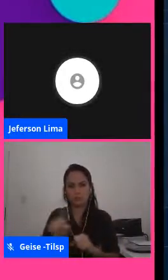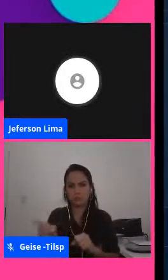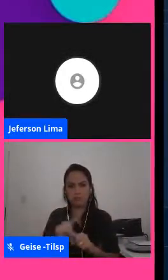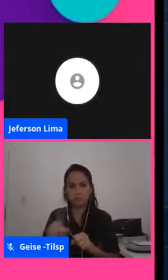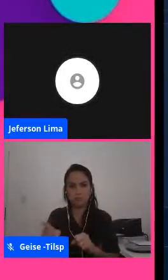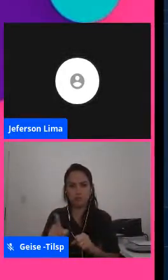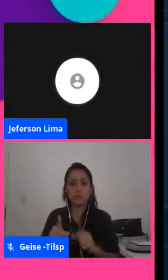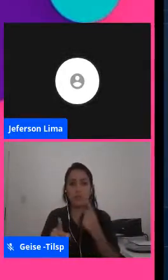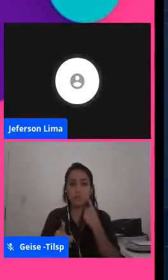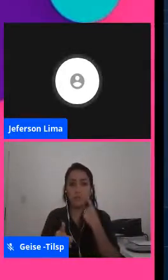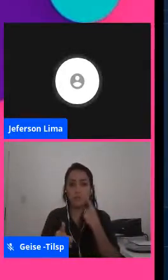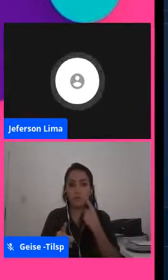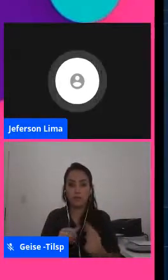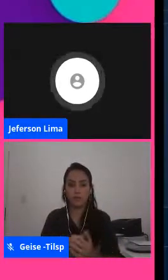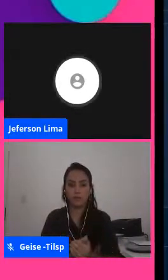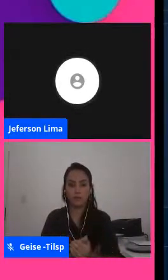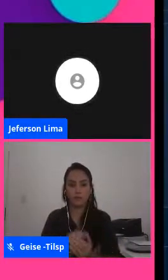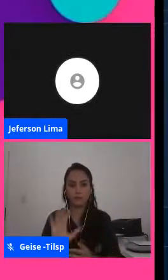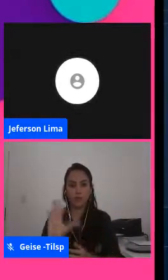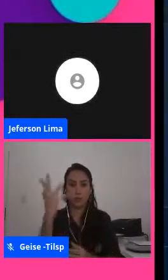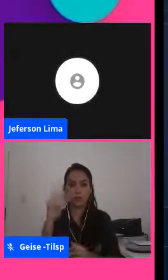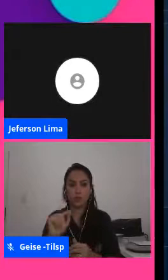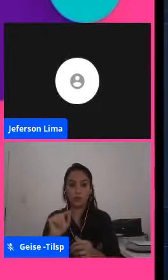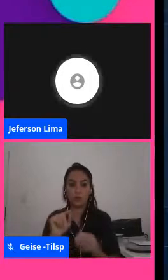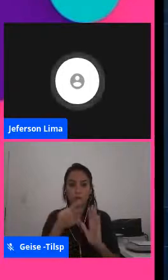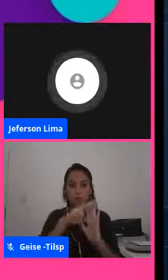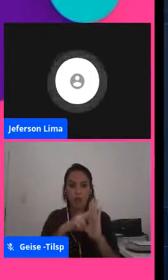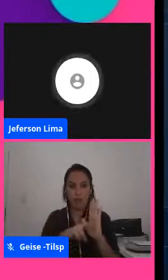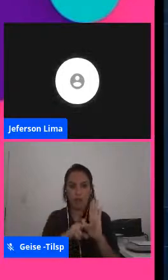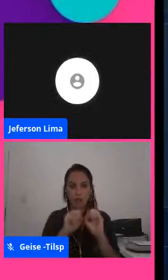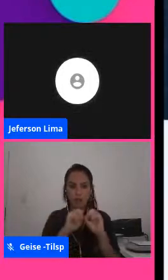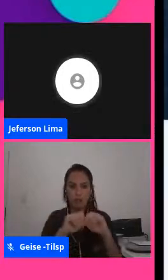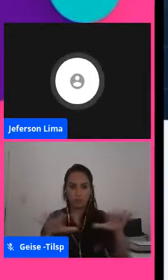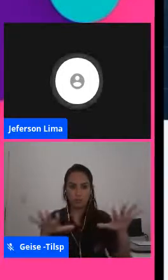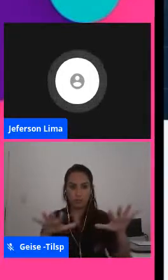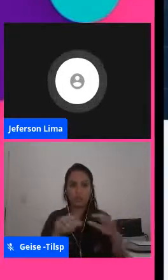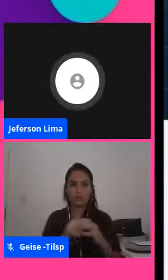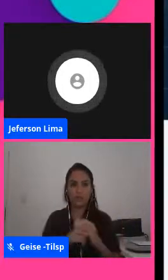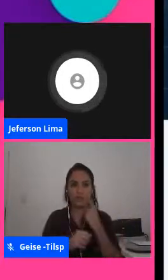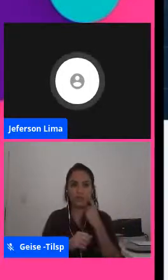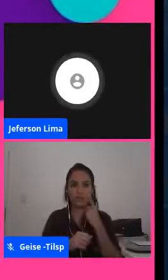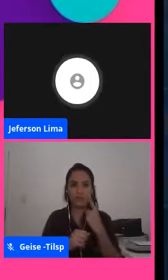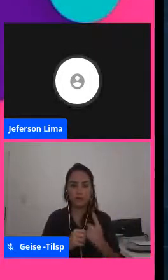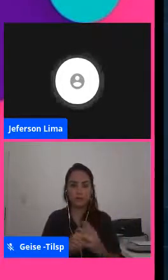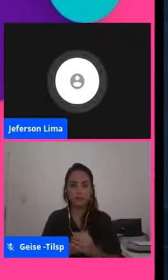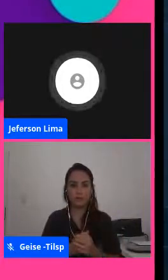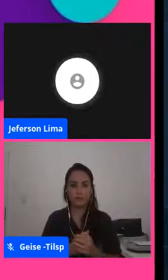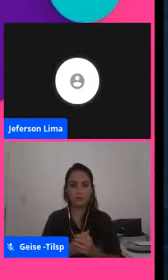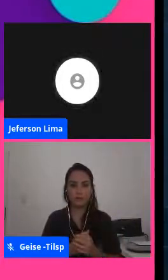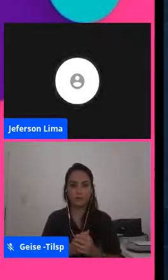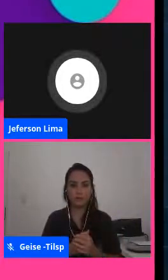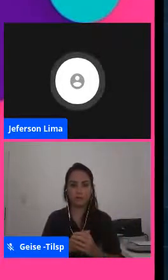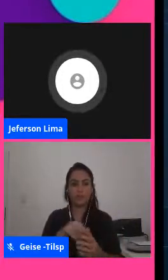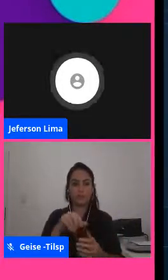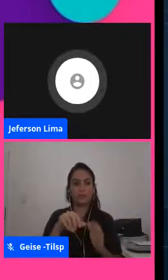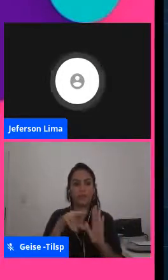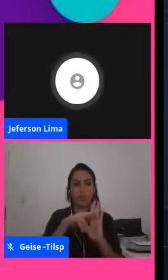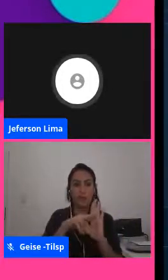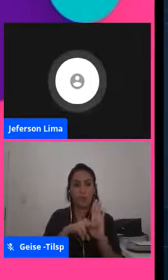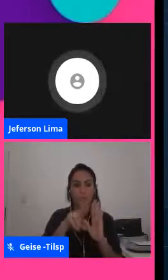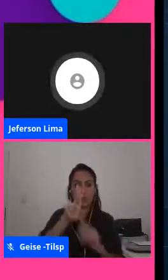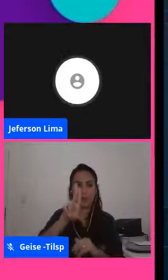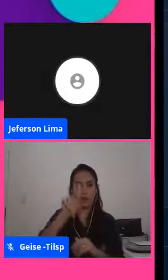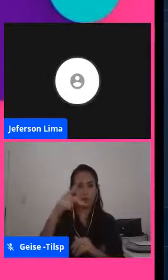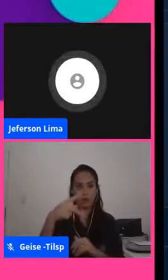vai acontecer. Eu vou publicar minhas regras. Certinho? Eu vou deixar na regra de update. Isso aqui eu